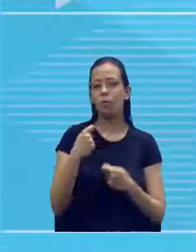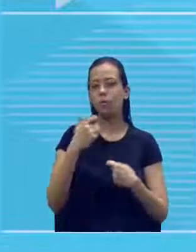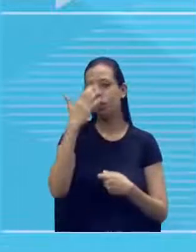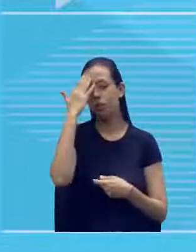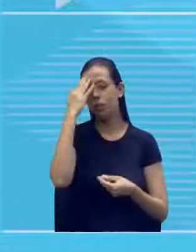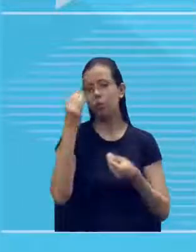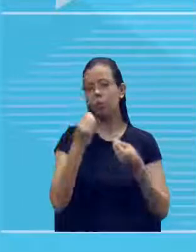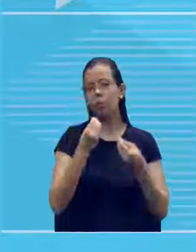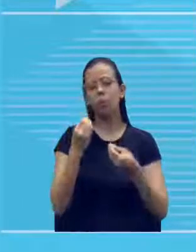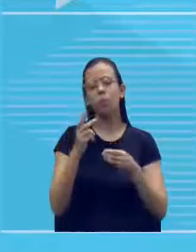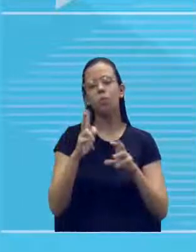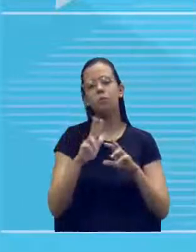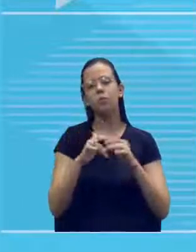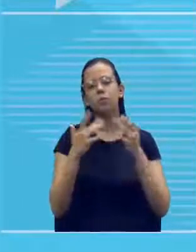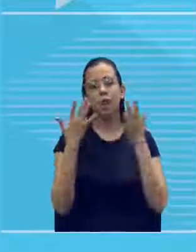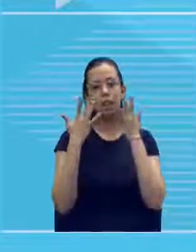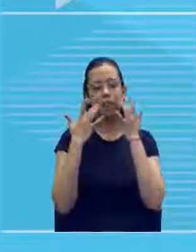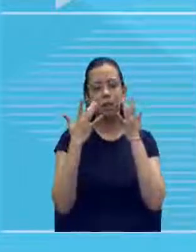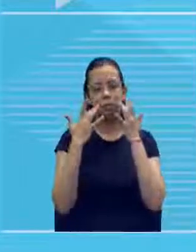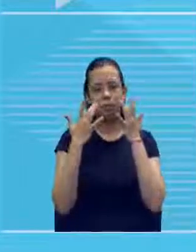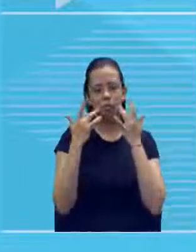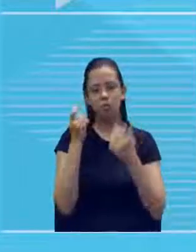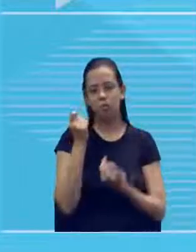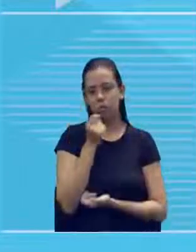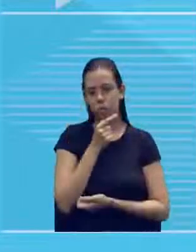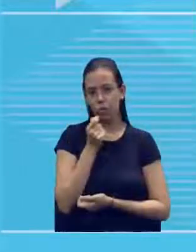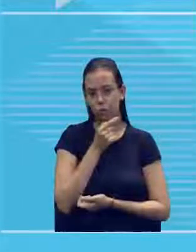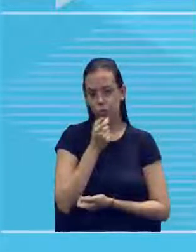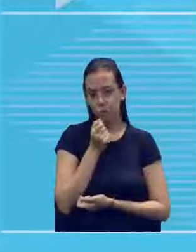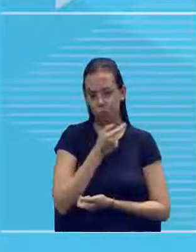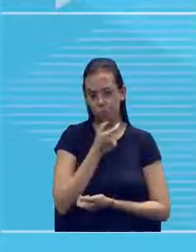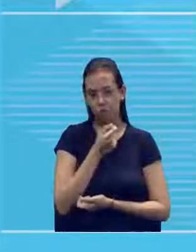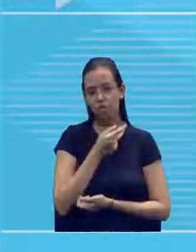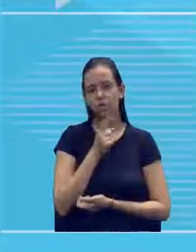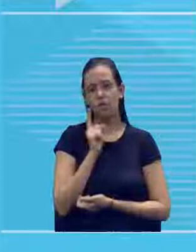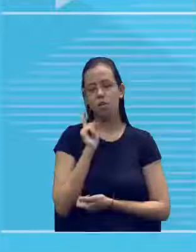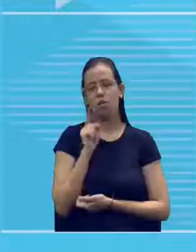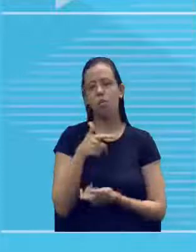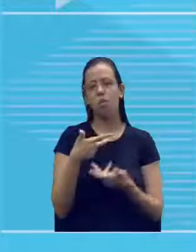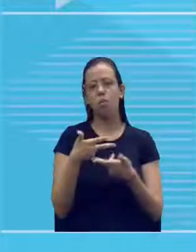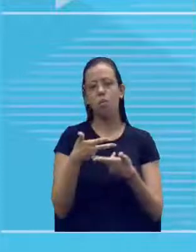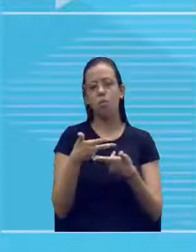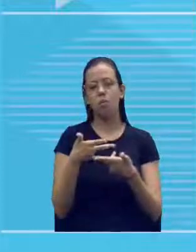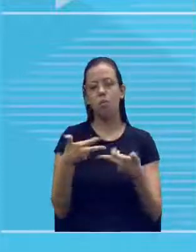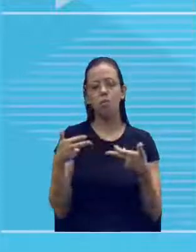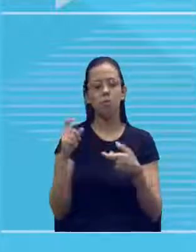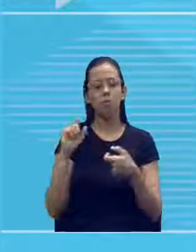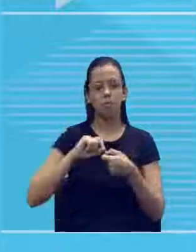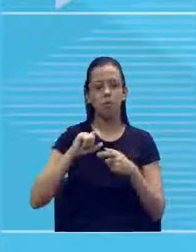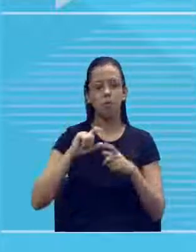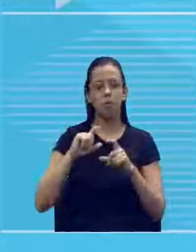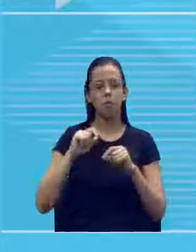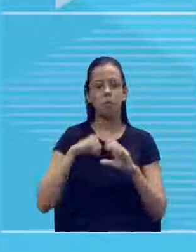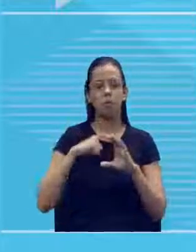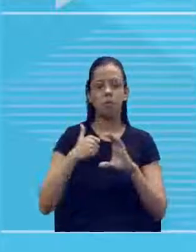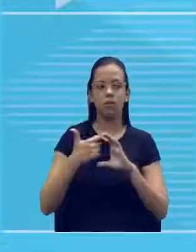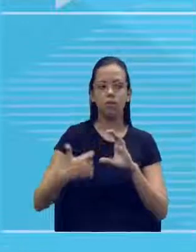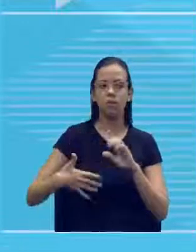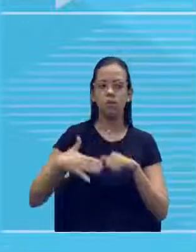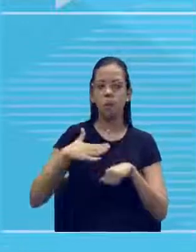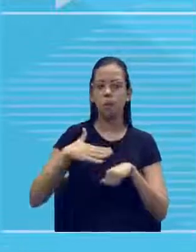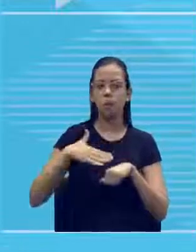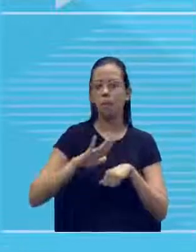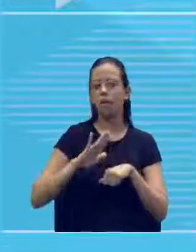de dramaturgia de comédia, né? De algo que foi feito com um teor